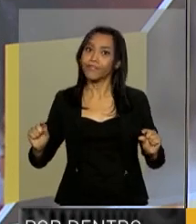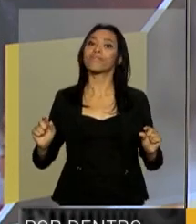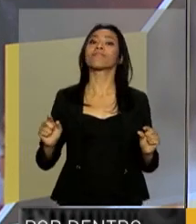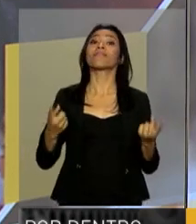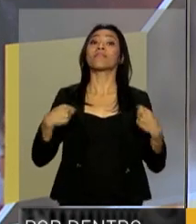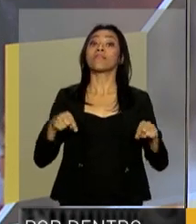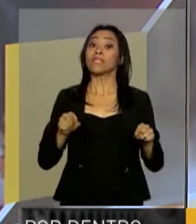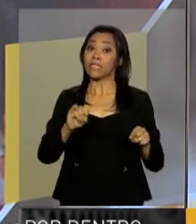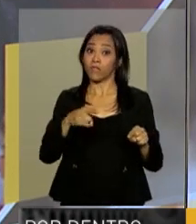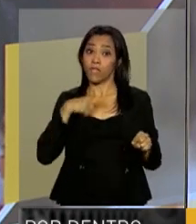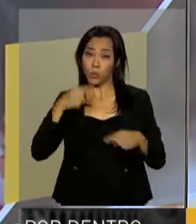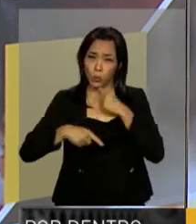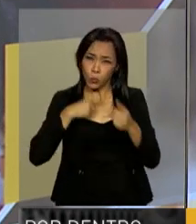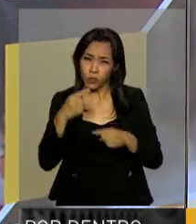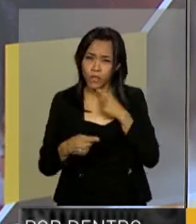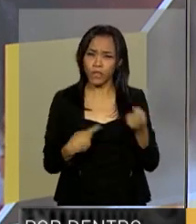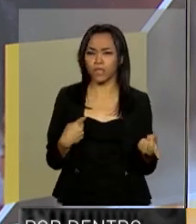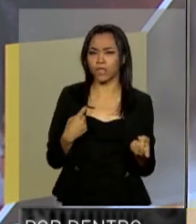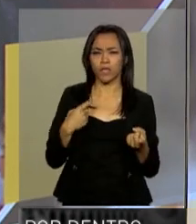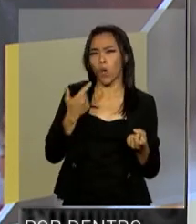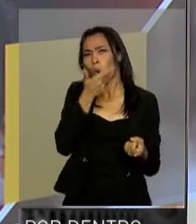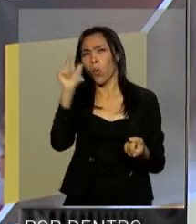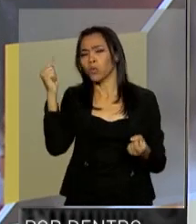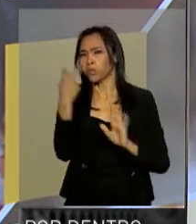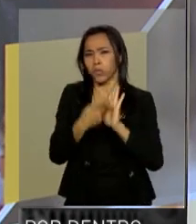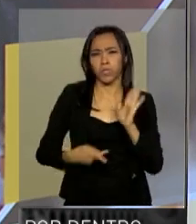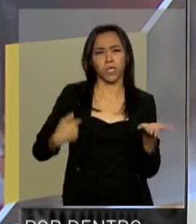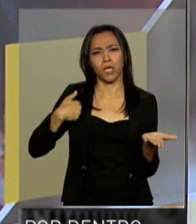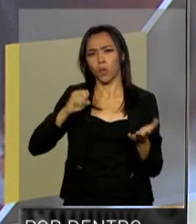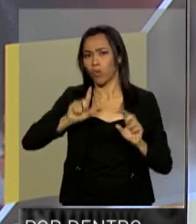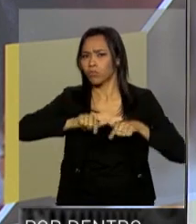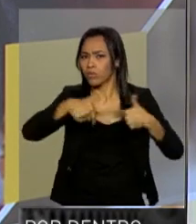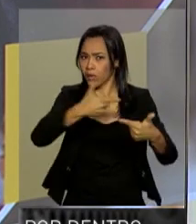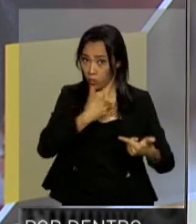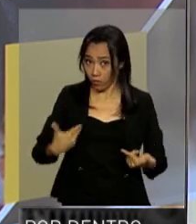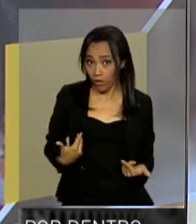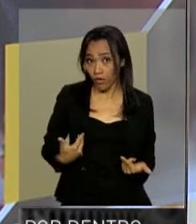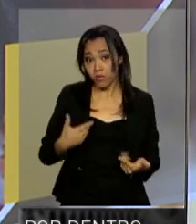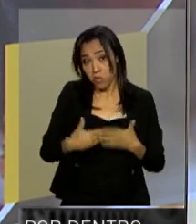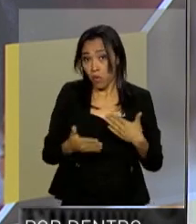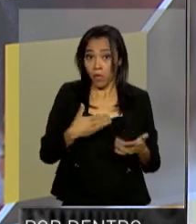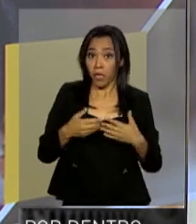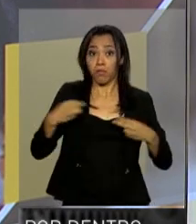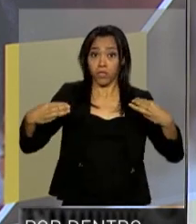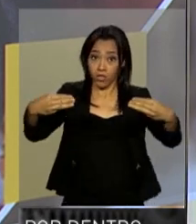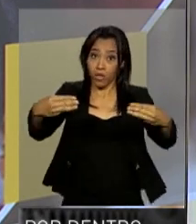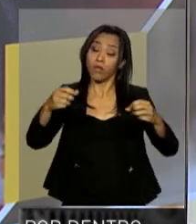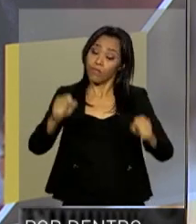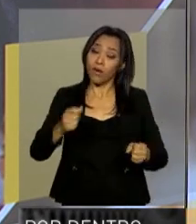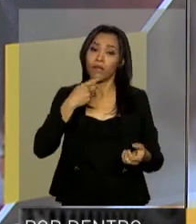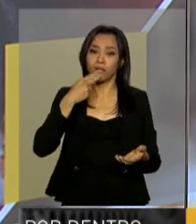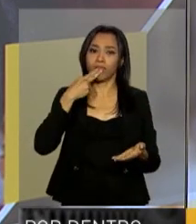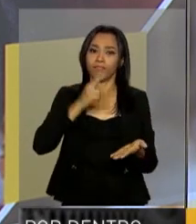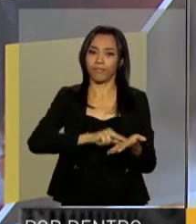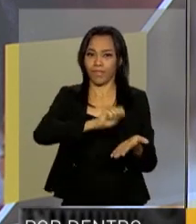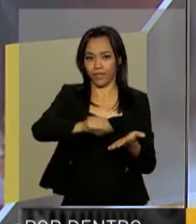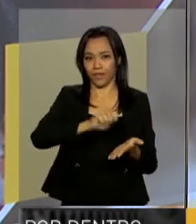www.portaldatransparencia.gov.br e se você tem dúvidas sobre mais algum projeto ou ação do governo, de qualquer ministério, escreva